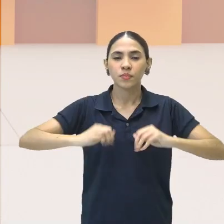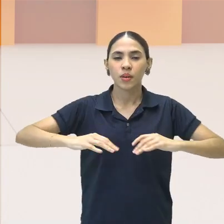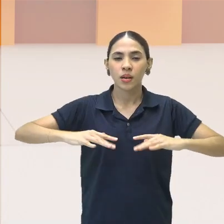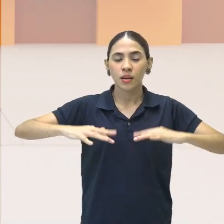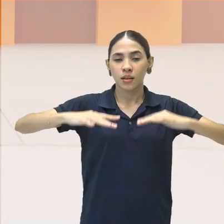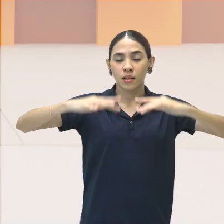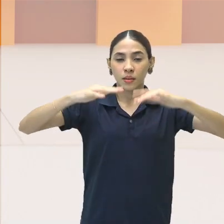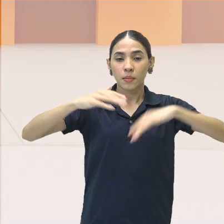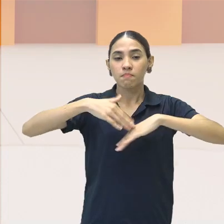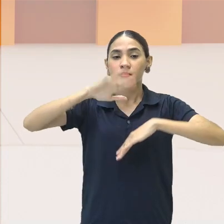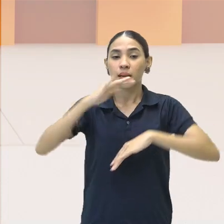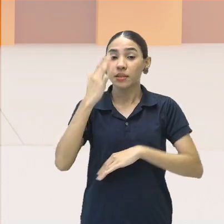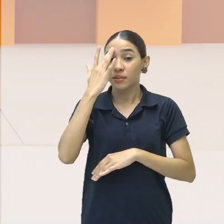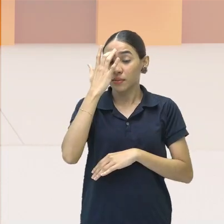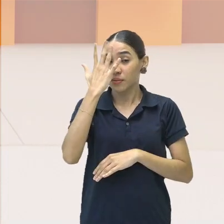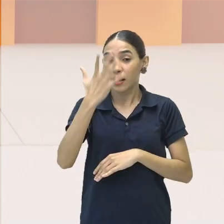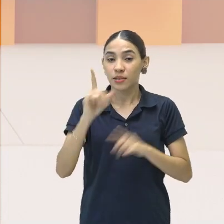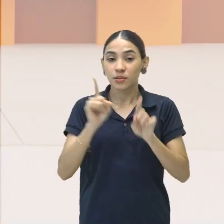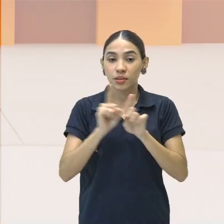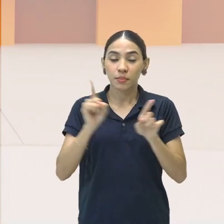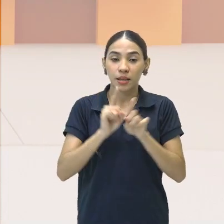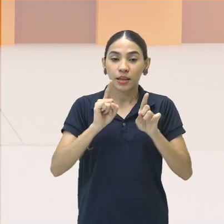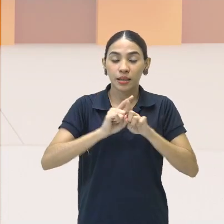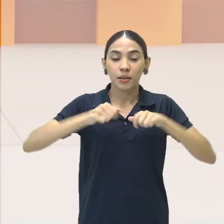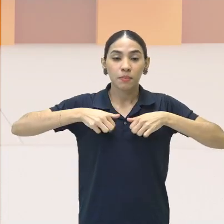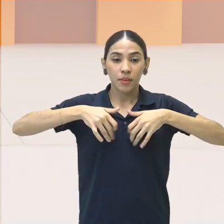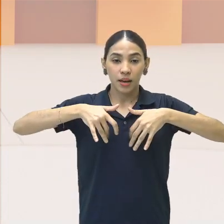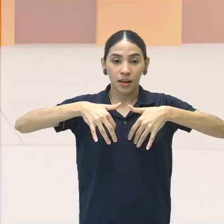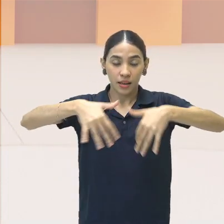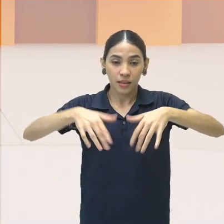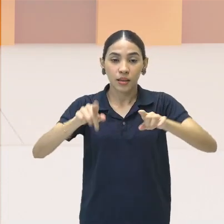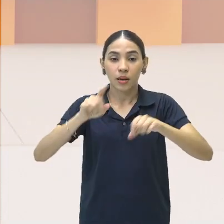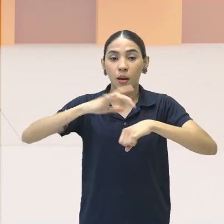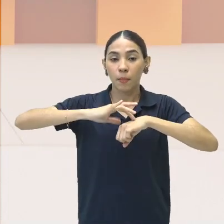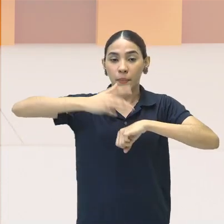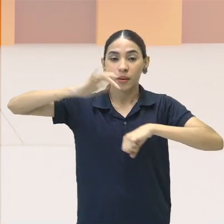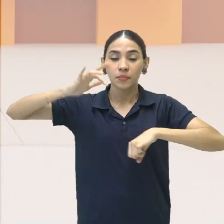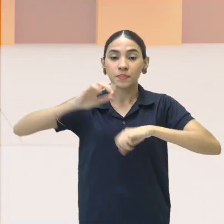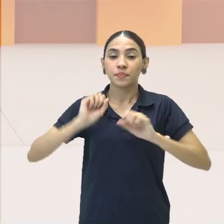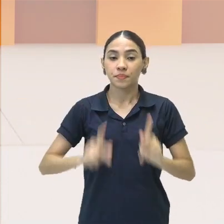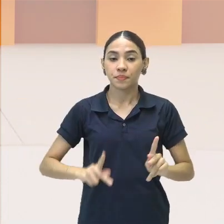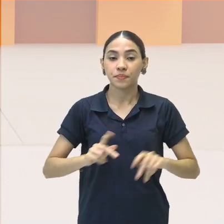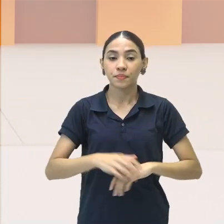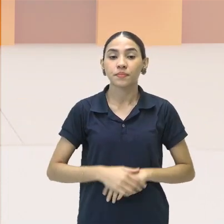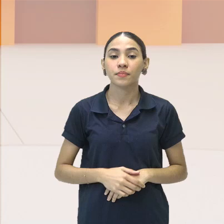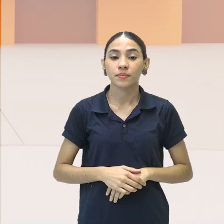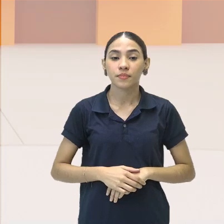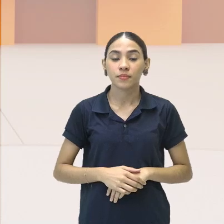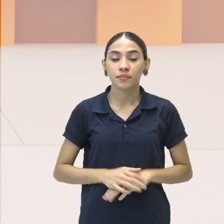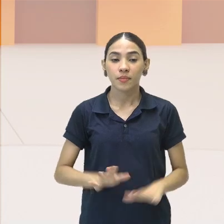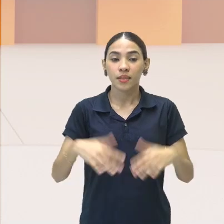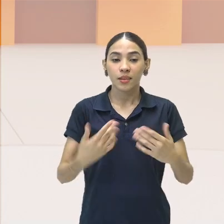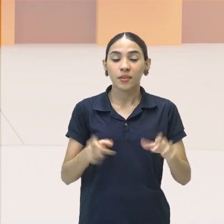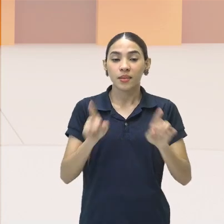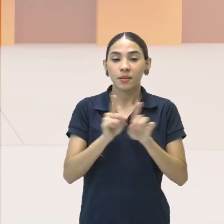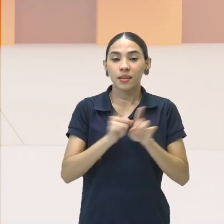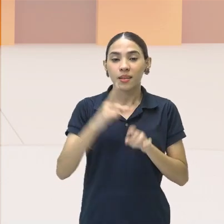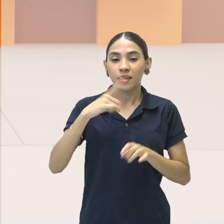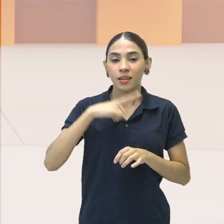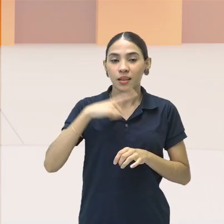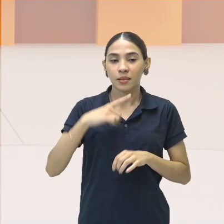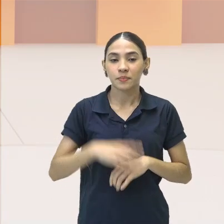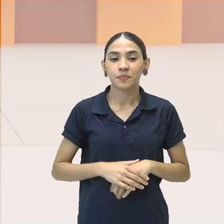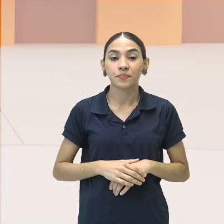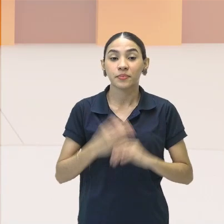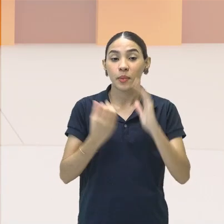ficando mais fácil assim a mineração e a exploração do ouro, certo? E também temos a presença